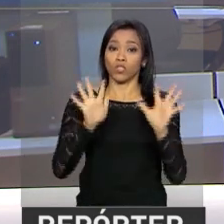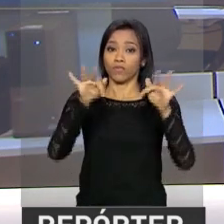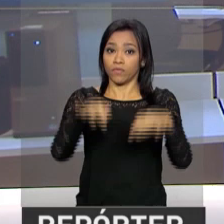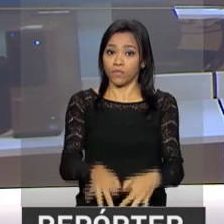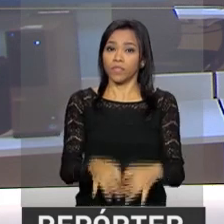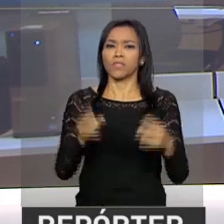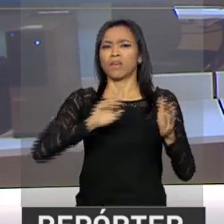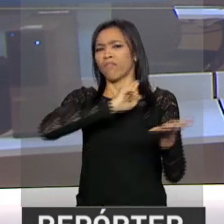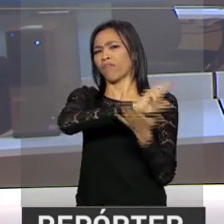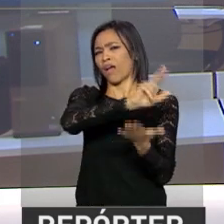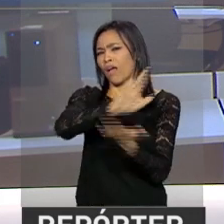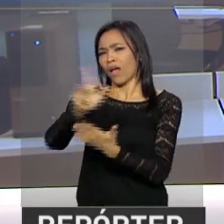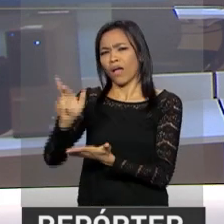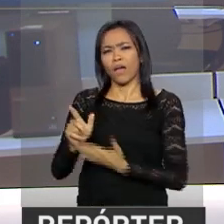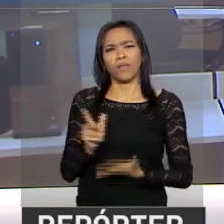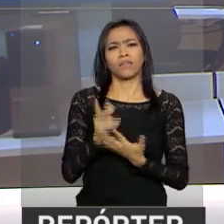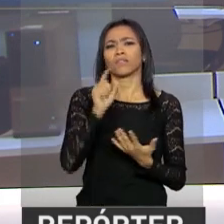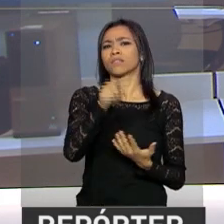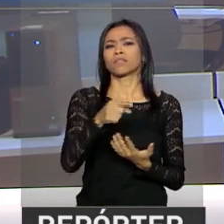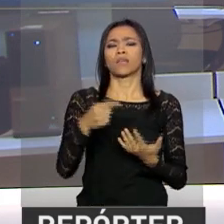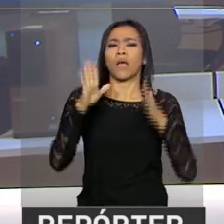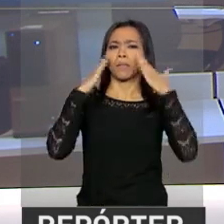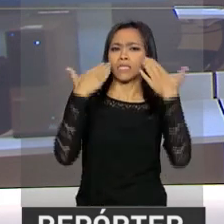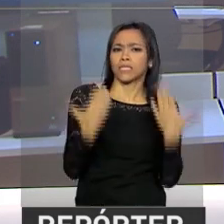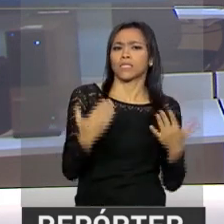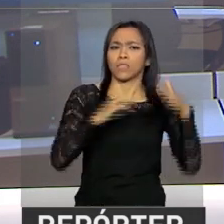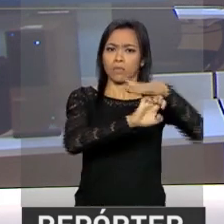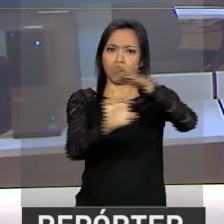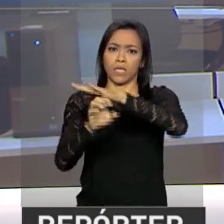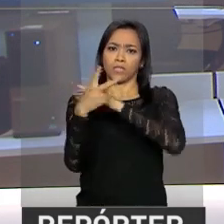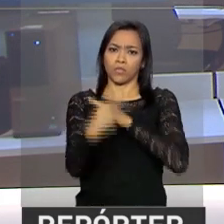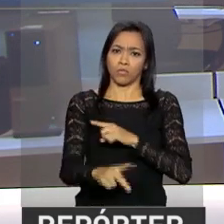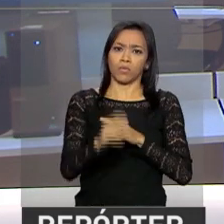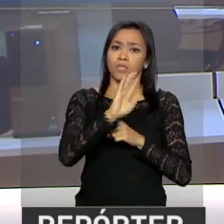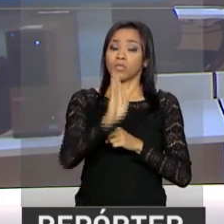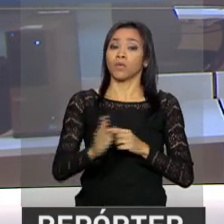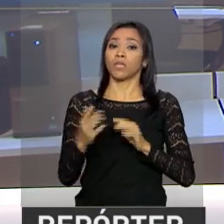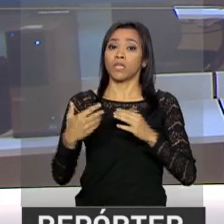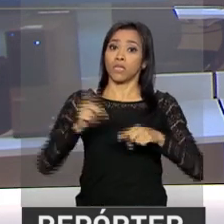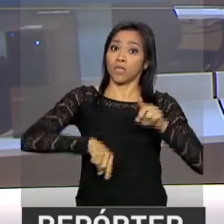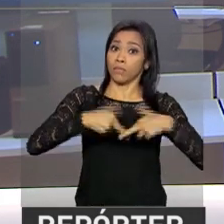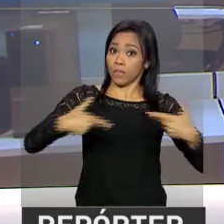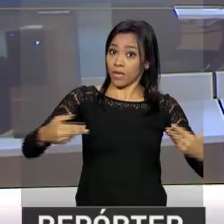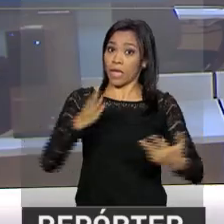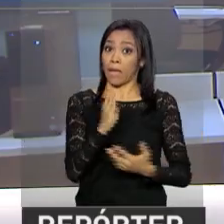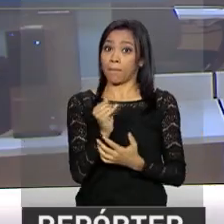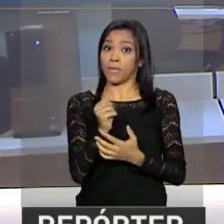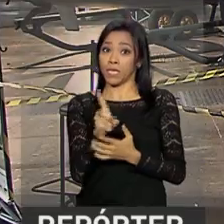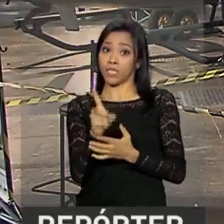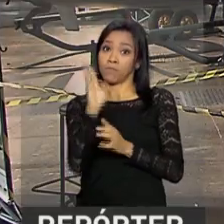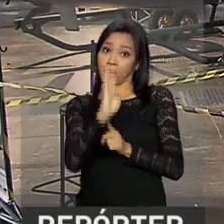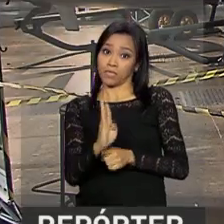reúne diversos lançamentos de produtos e empresas nacionais. É a quarta mostra BID Brasil.